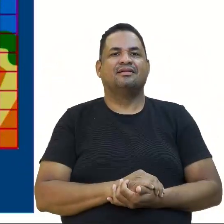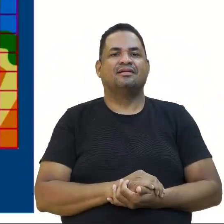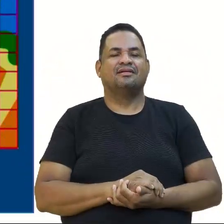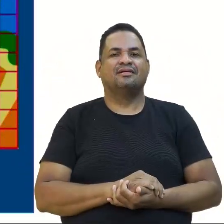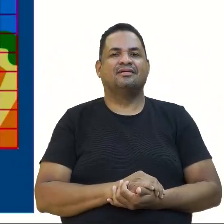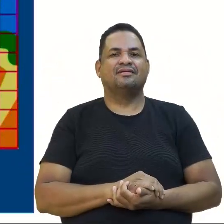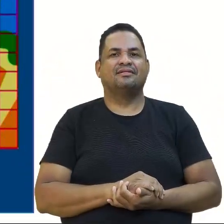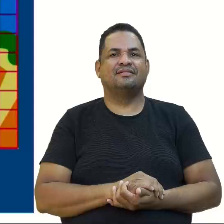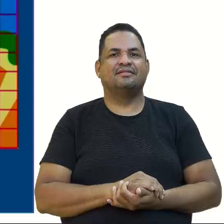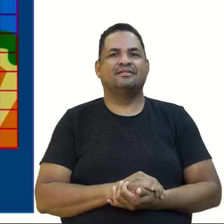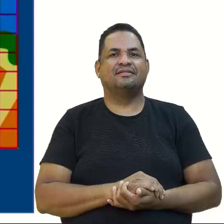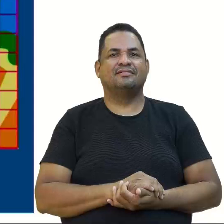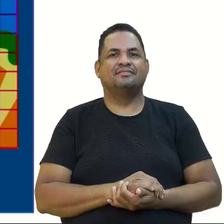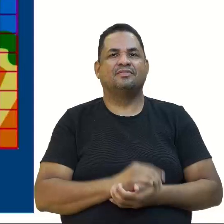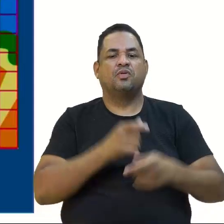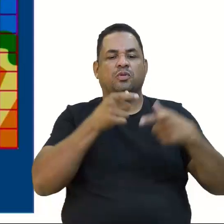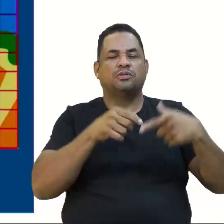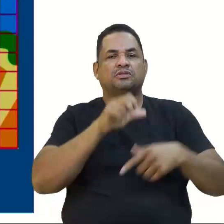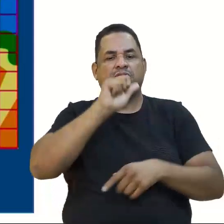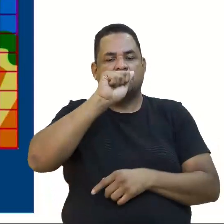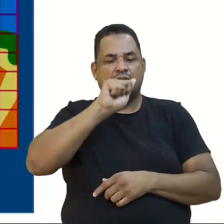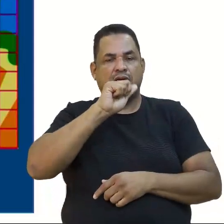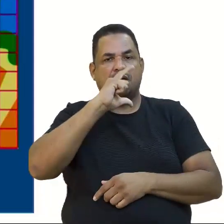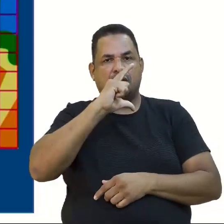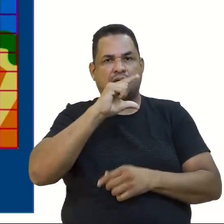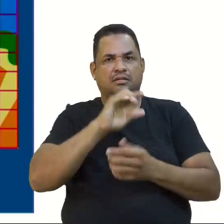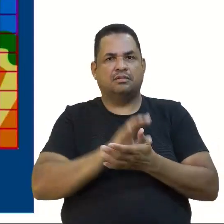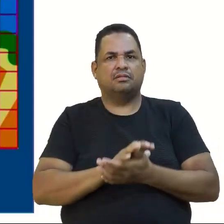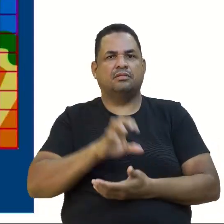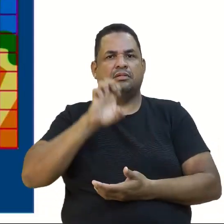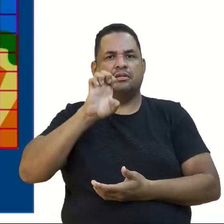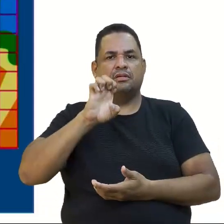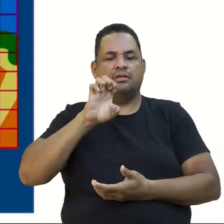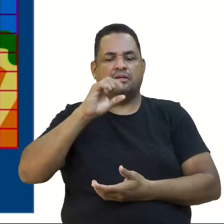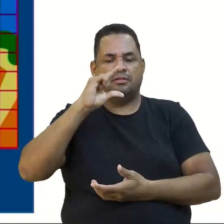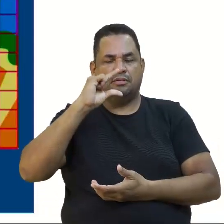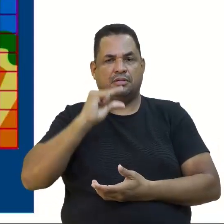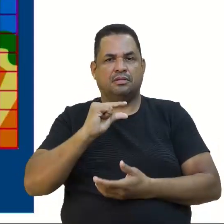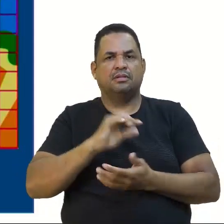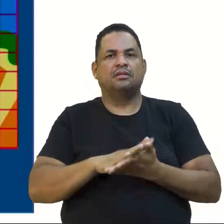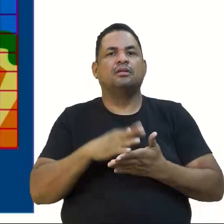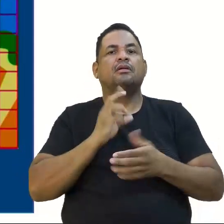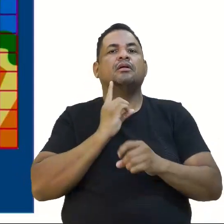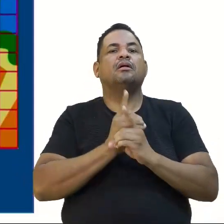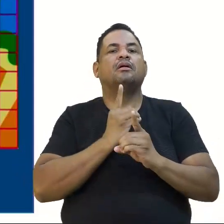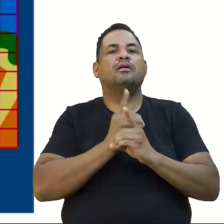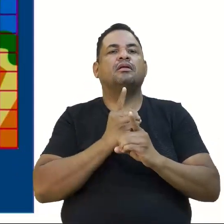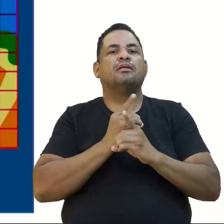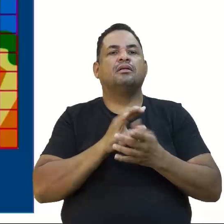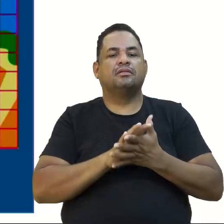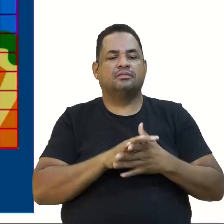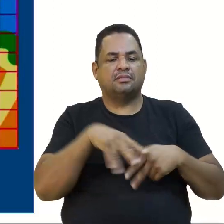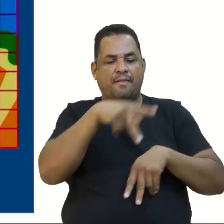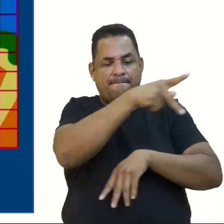a posição A maiúsculo e minúsculo. Quem se encontra nesse lugar é a Praça da Chuva.